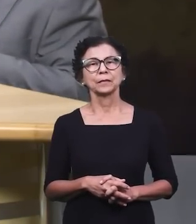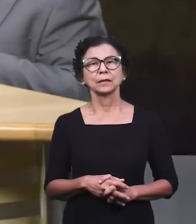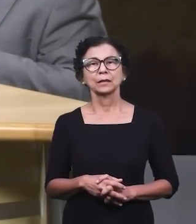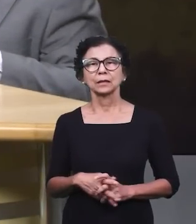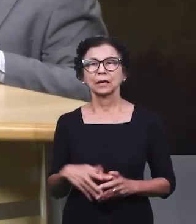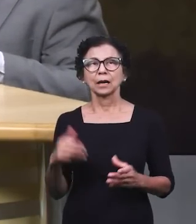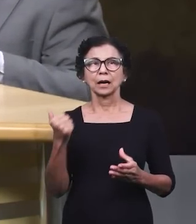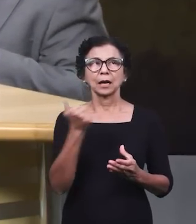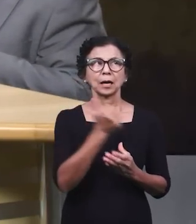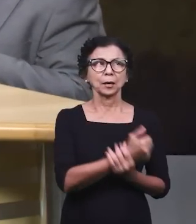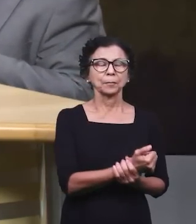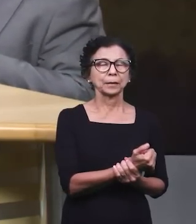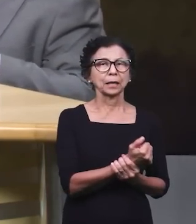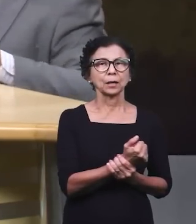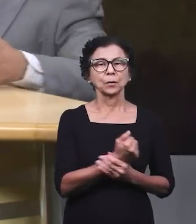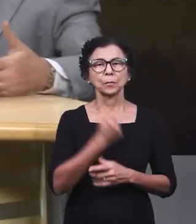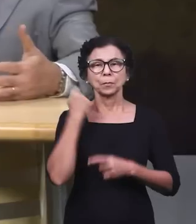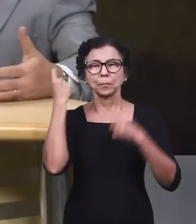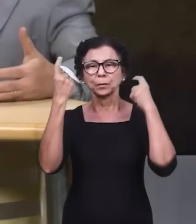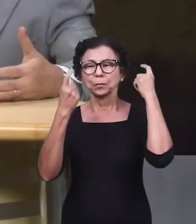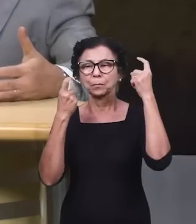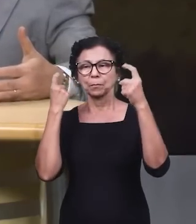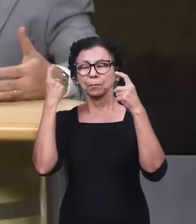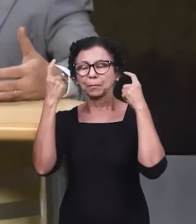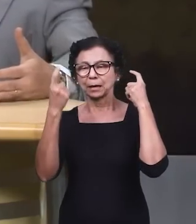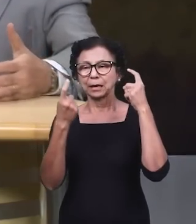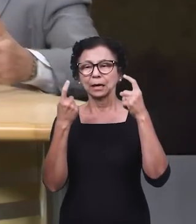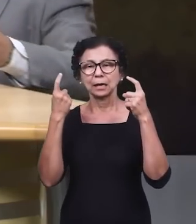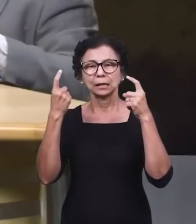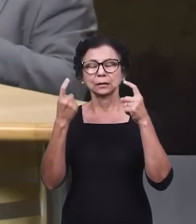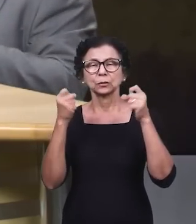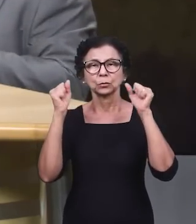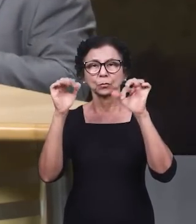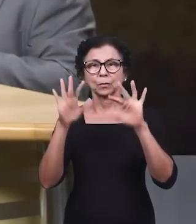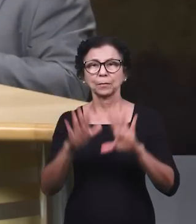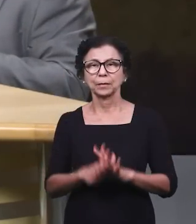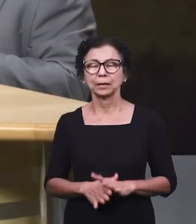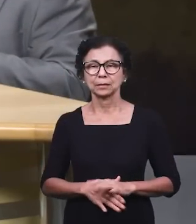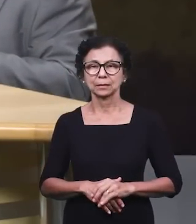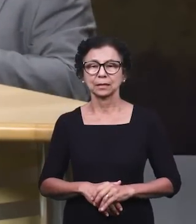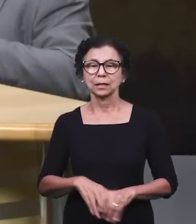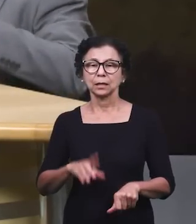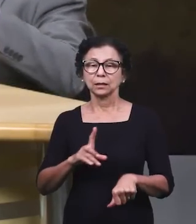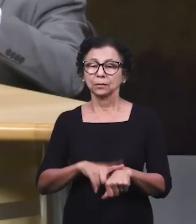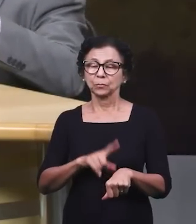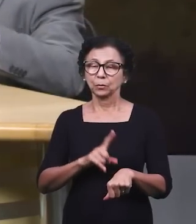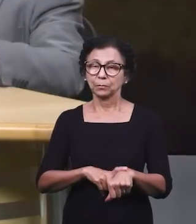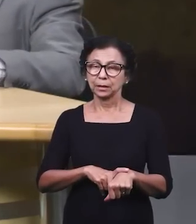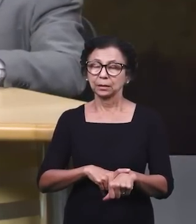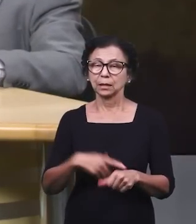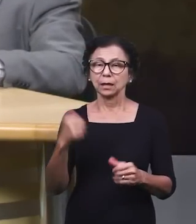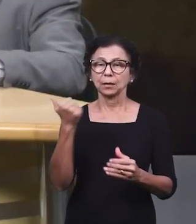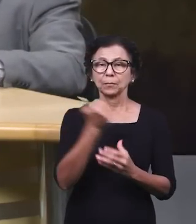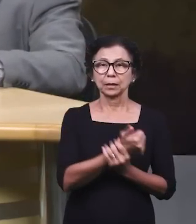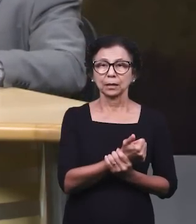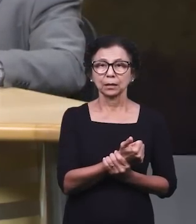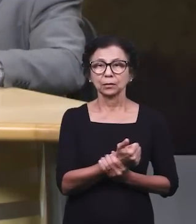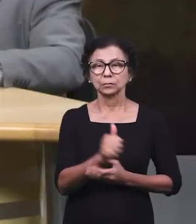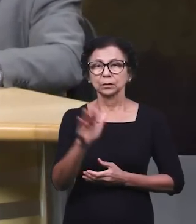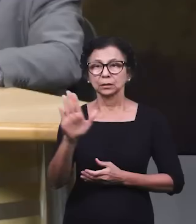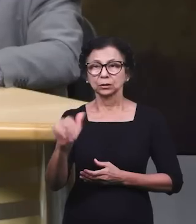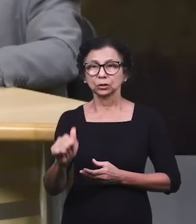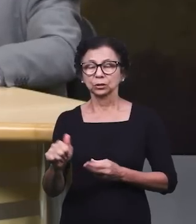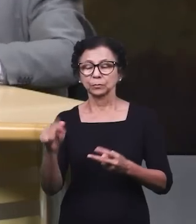Abraão com a sequência da bênção. No momento em que ele chama o seu servo, Eliezer, e manda em busca